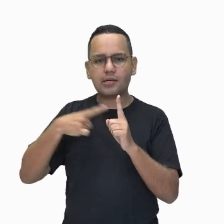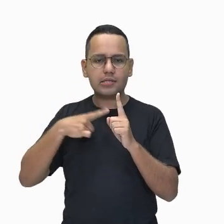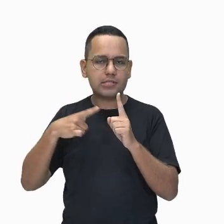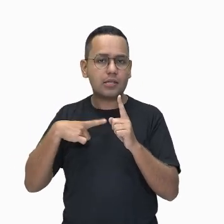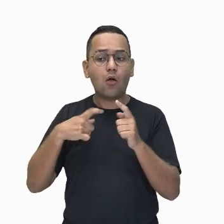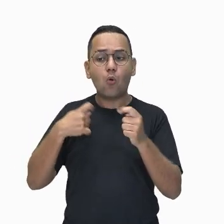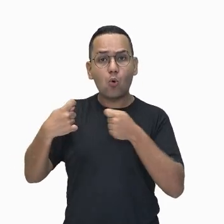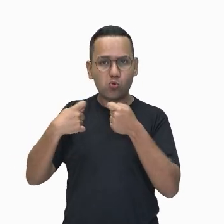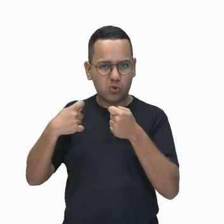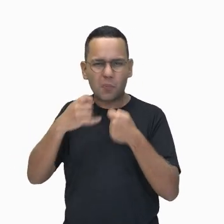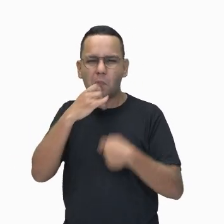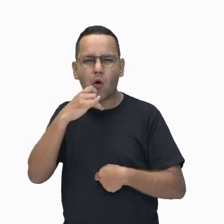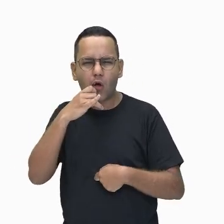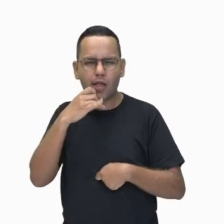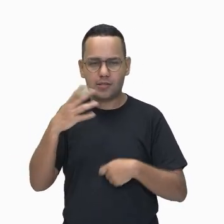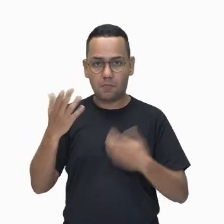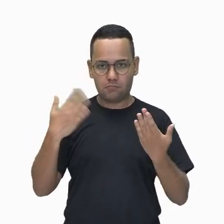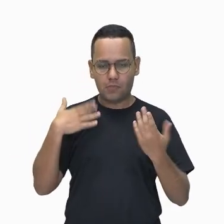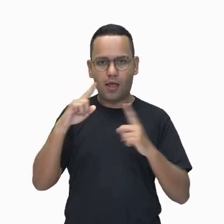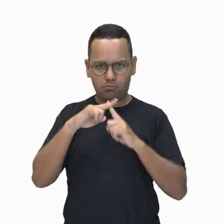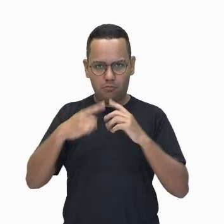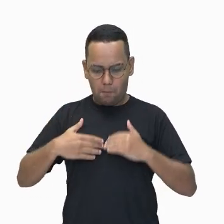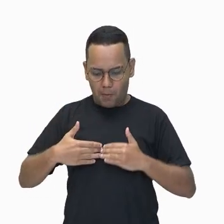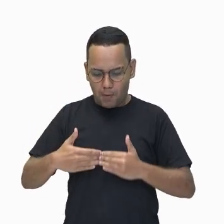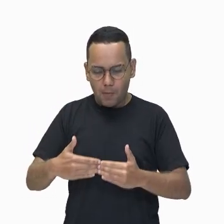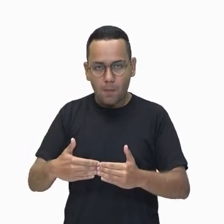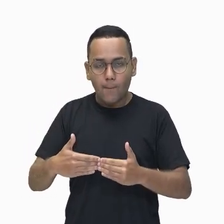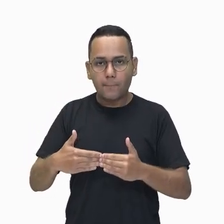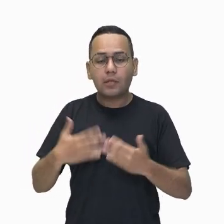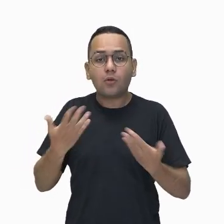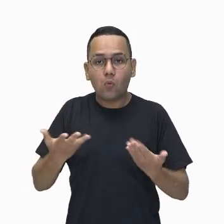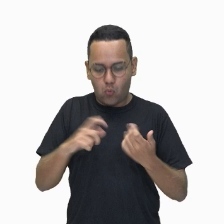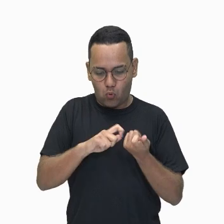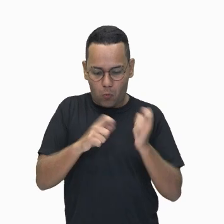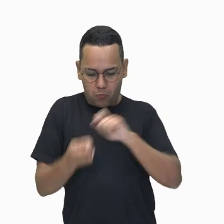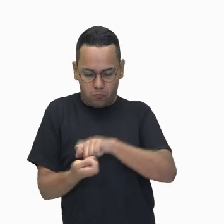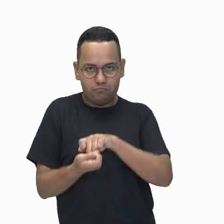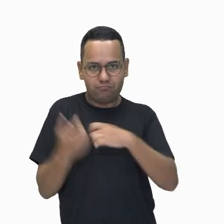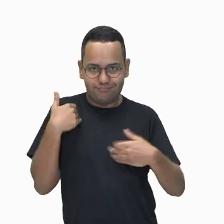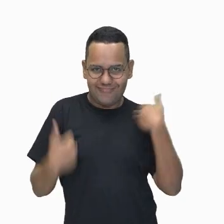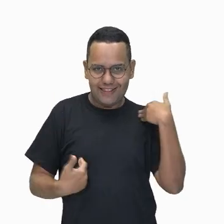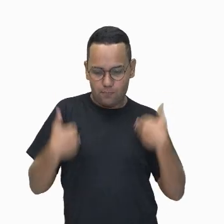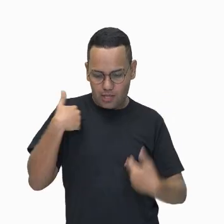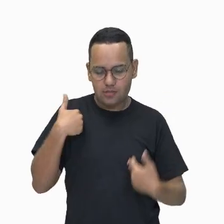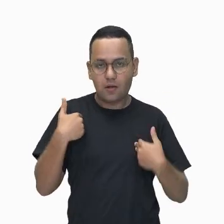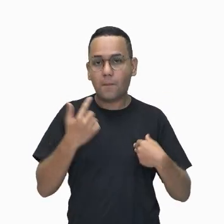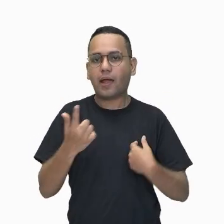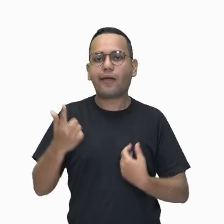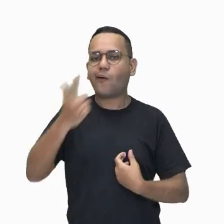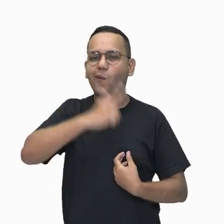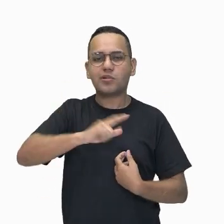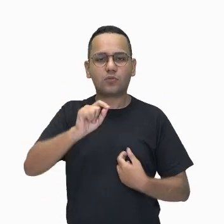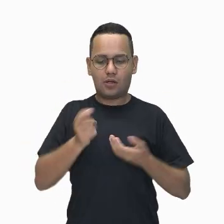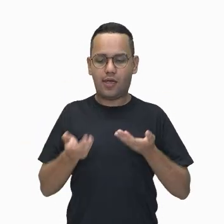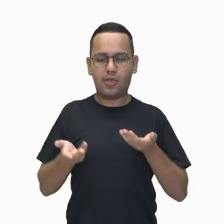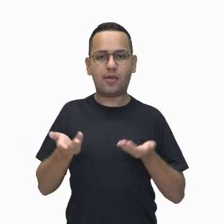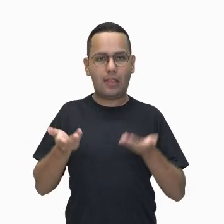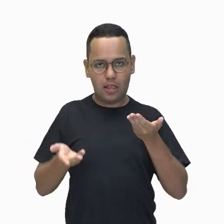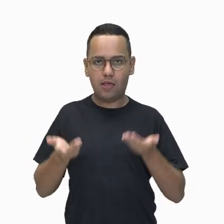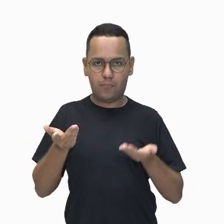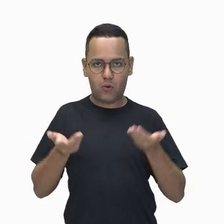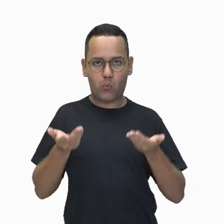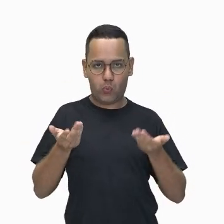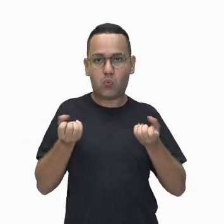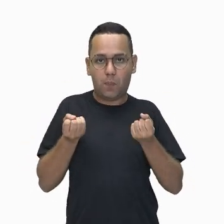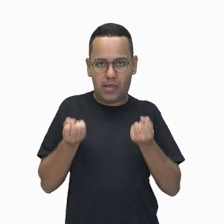O corpo se ajusta ali para receber o bebê que está na barriga da mulher, né? Para equilibrar o peso e tudo